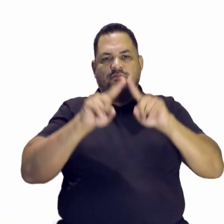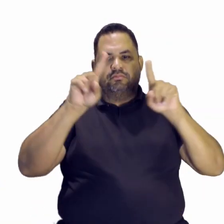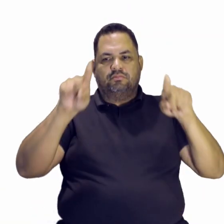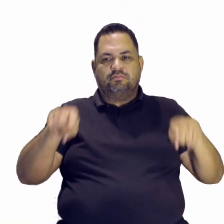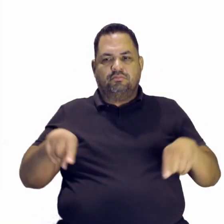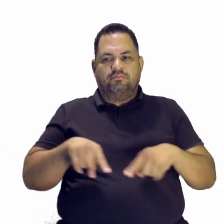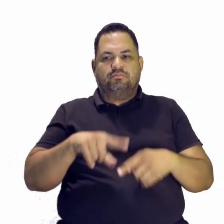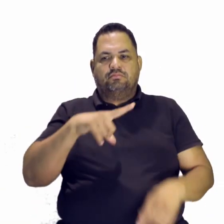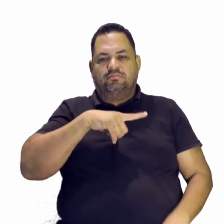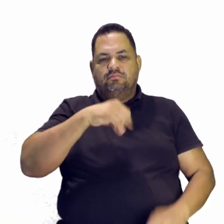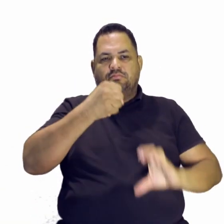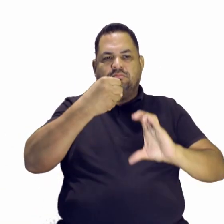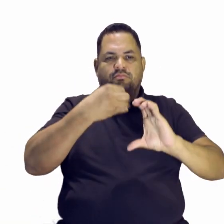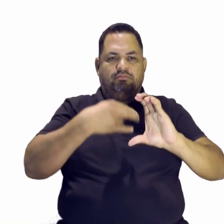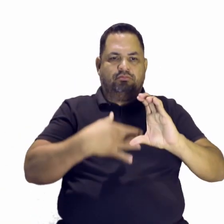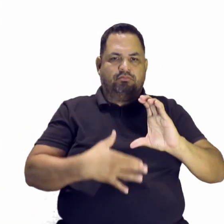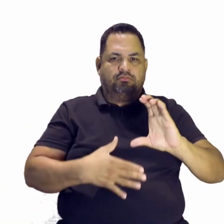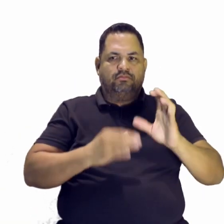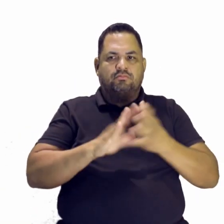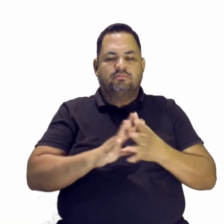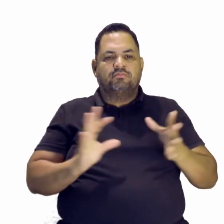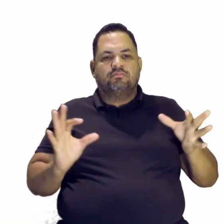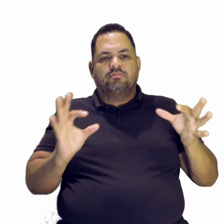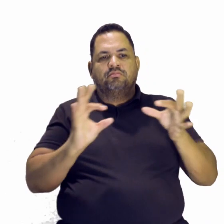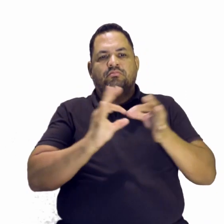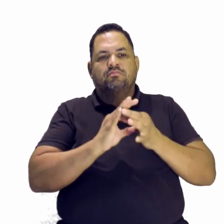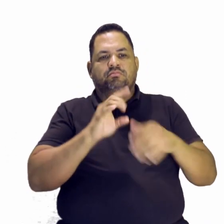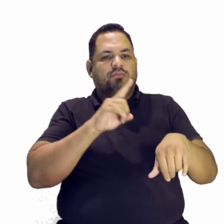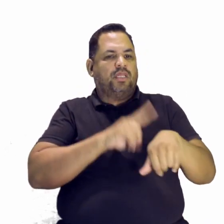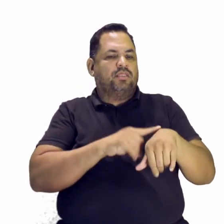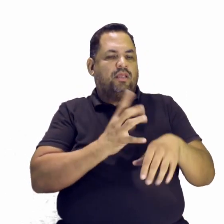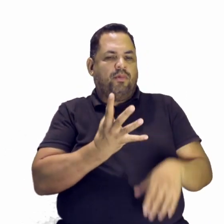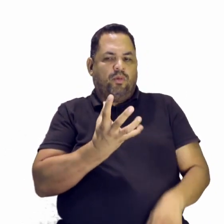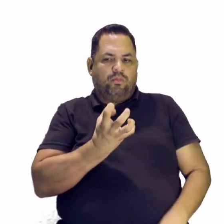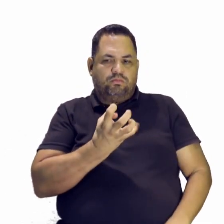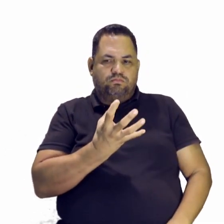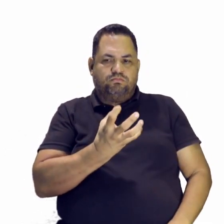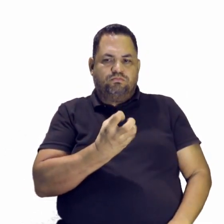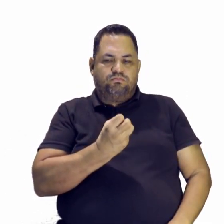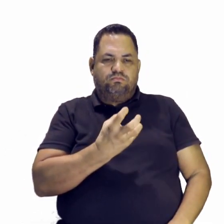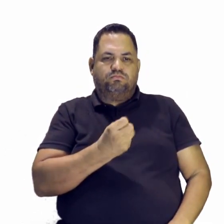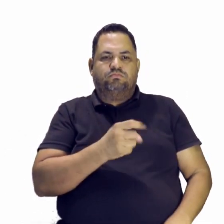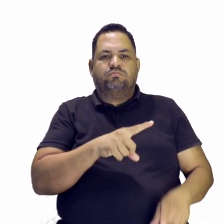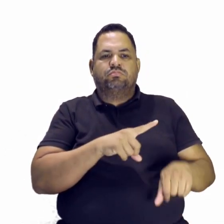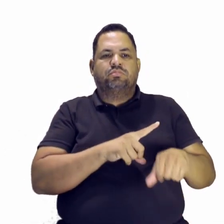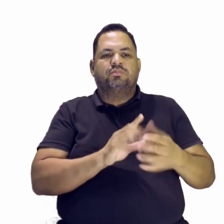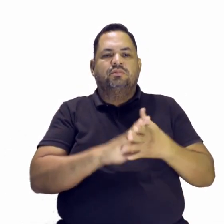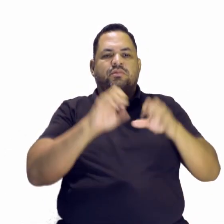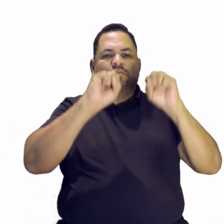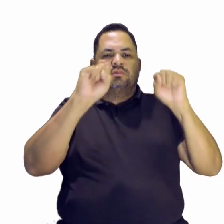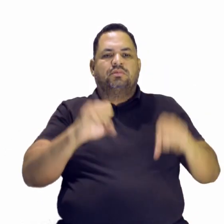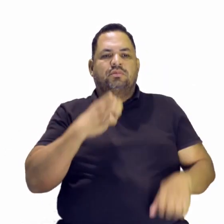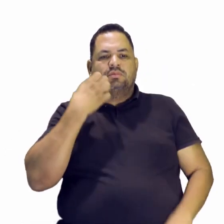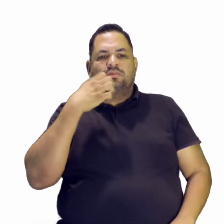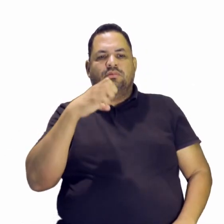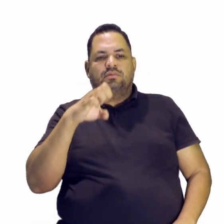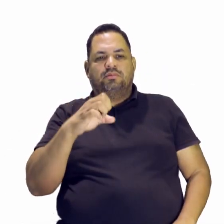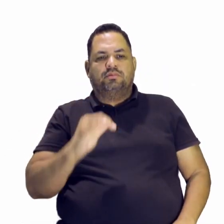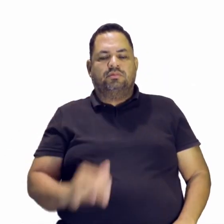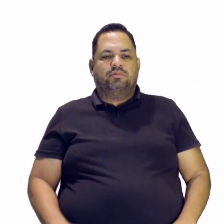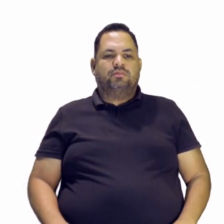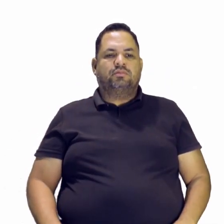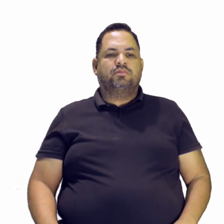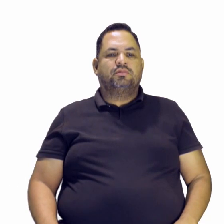temos características que estão ligadas ao tempo de contração, que estão ligadas ao sistema energético que